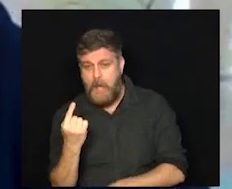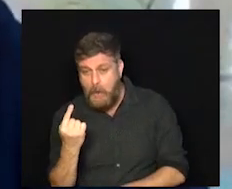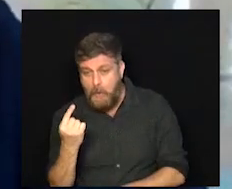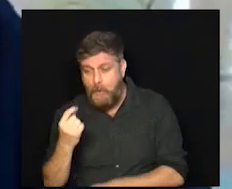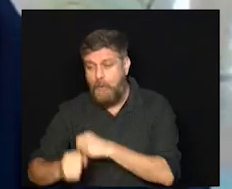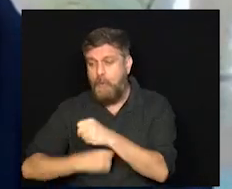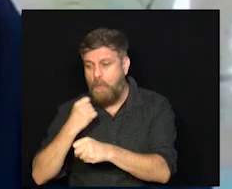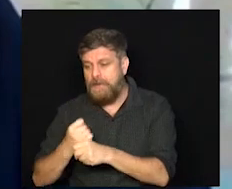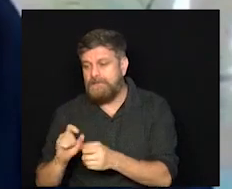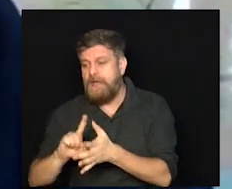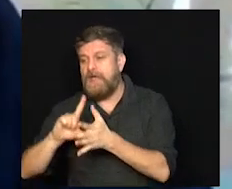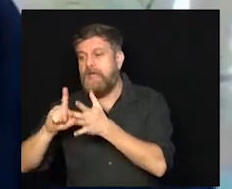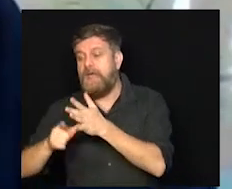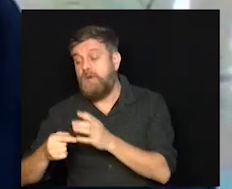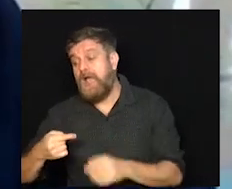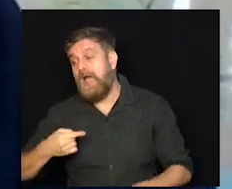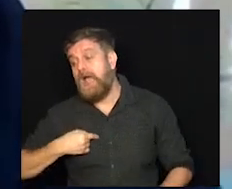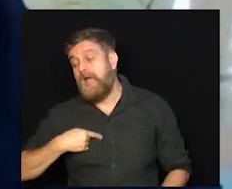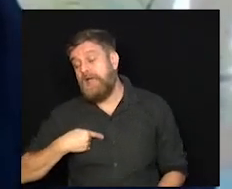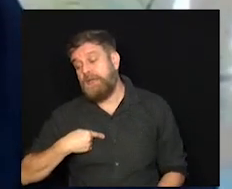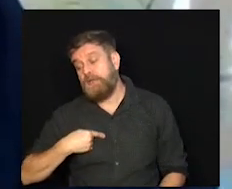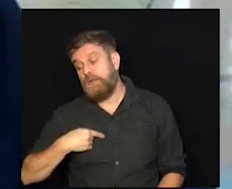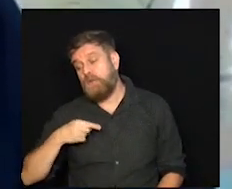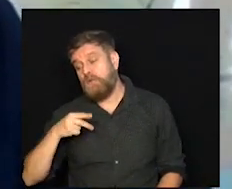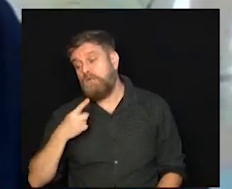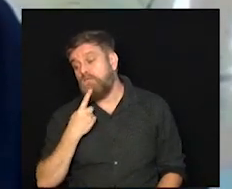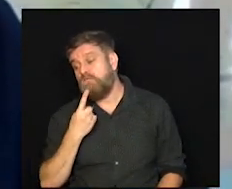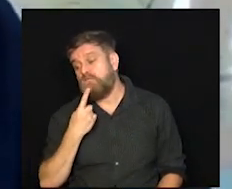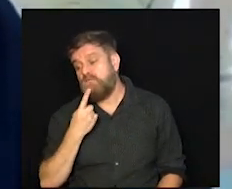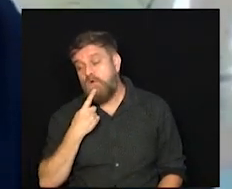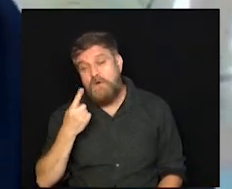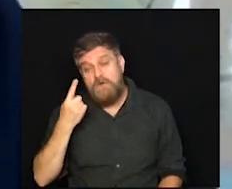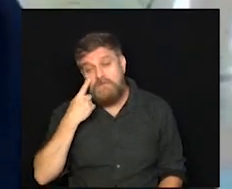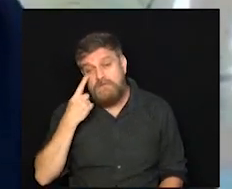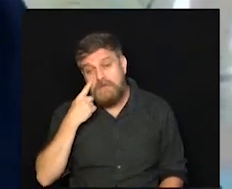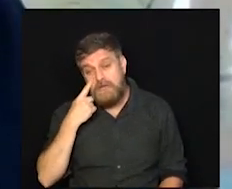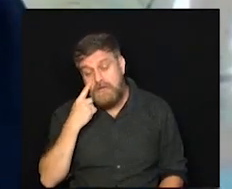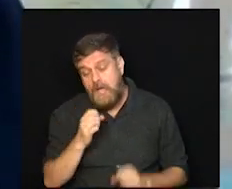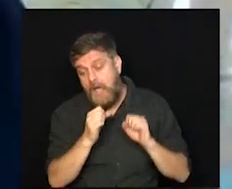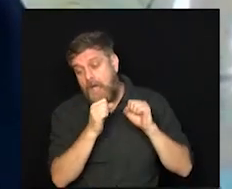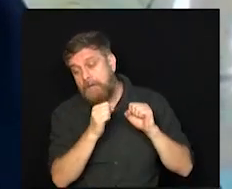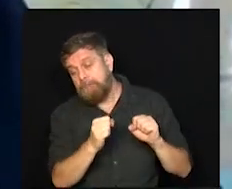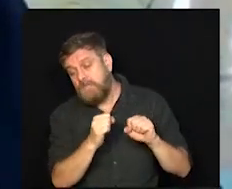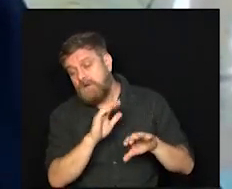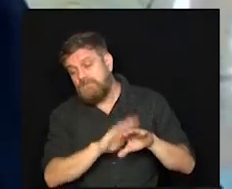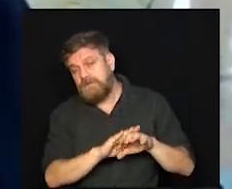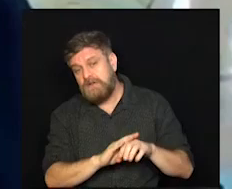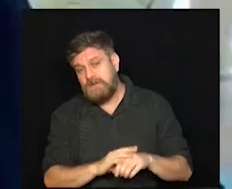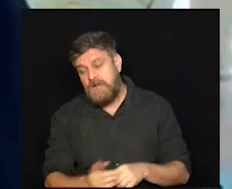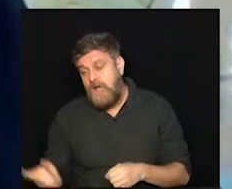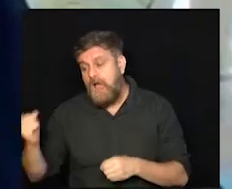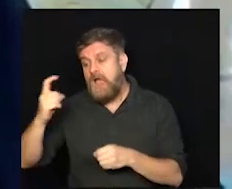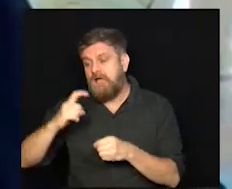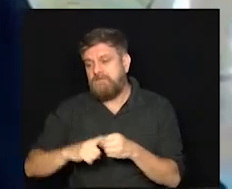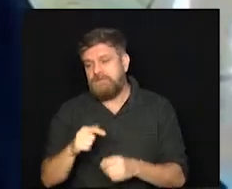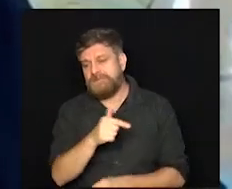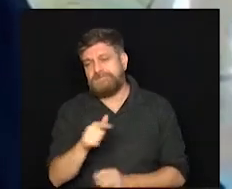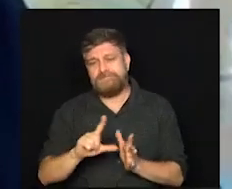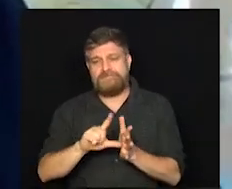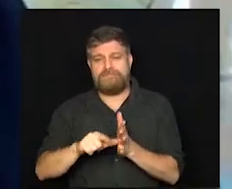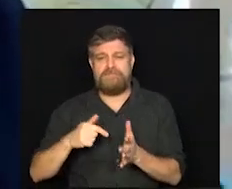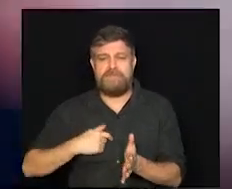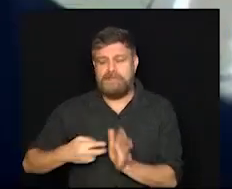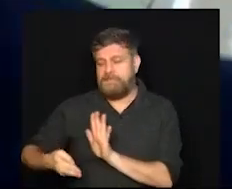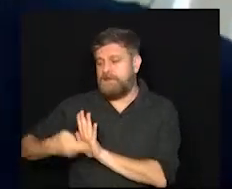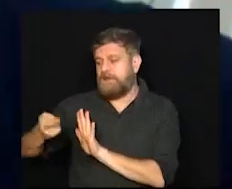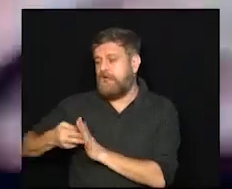ver o que posso fazer. Volta na semana que vem porque perdi o seu